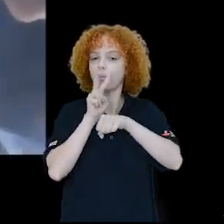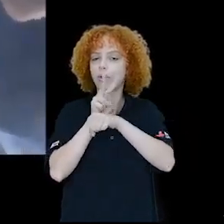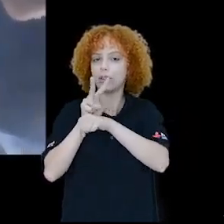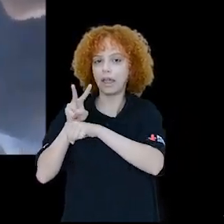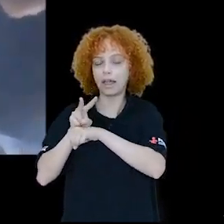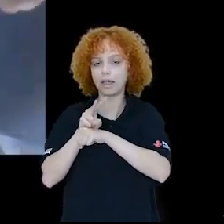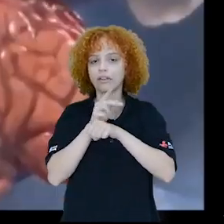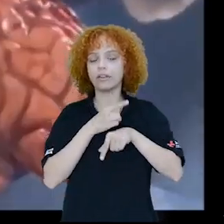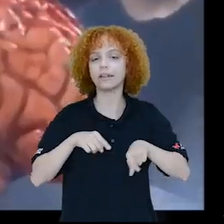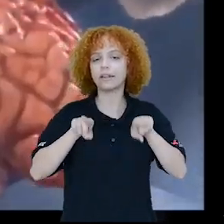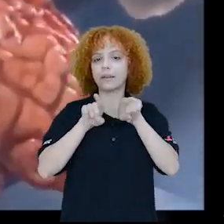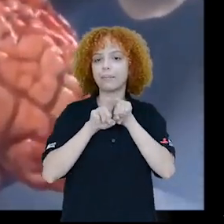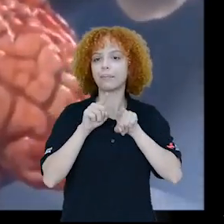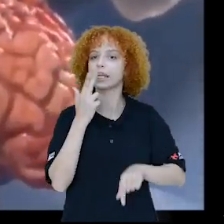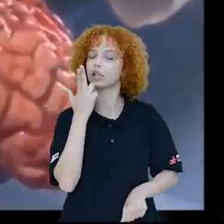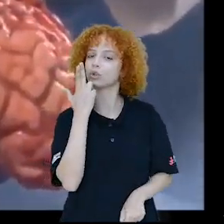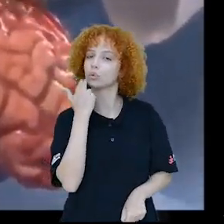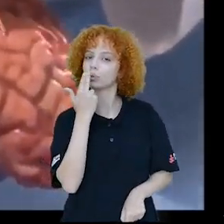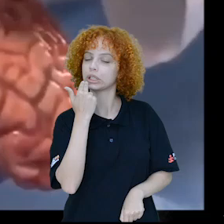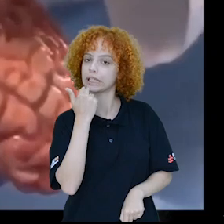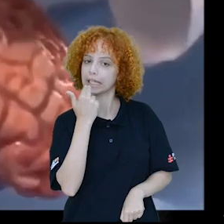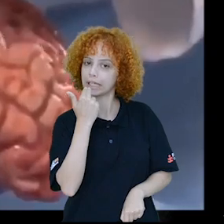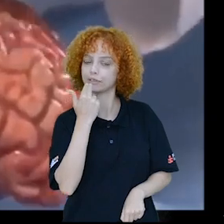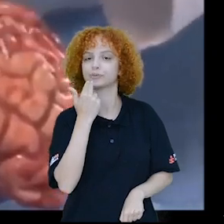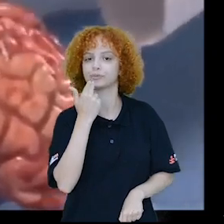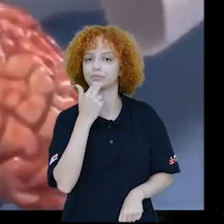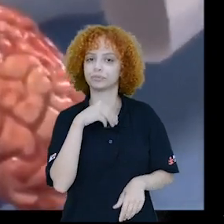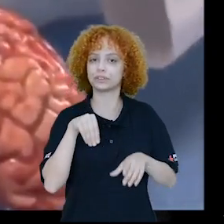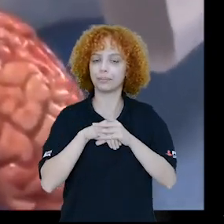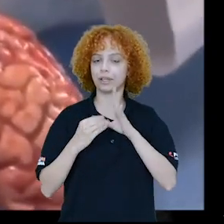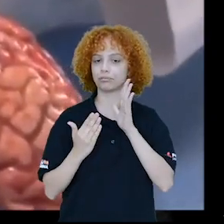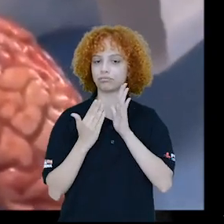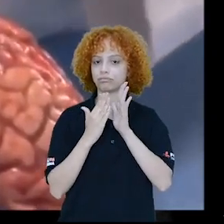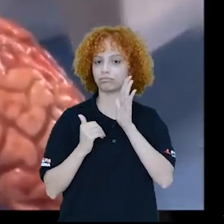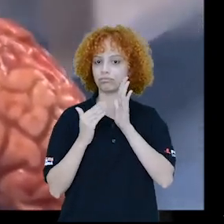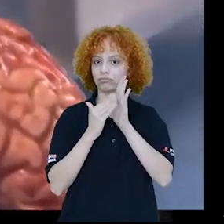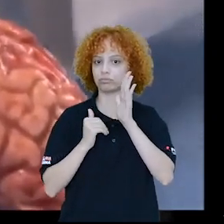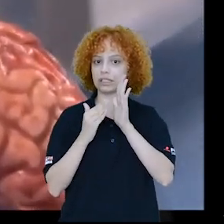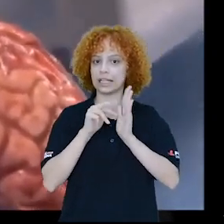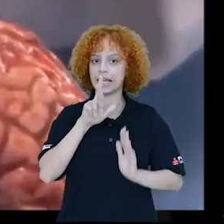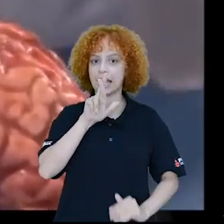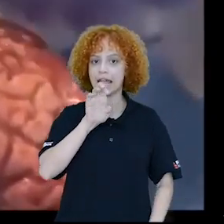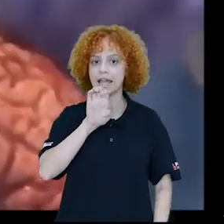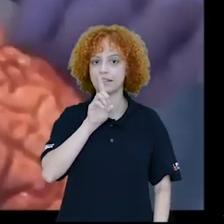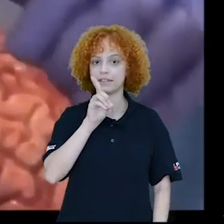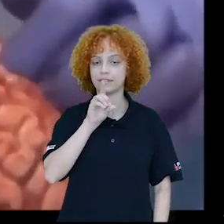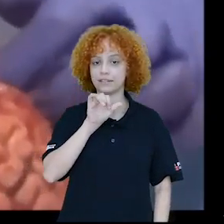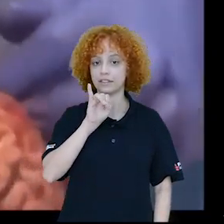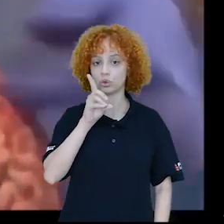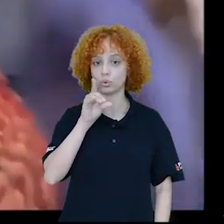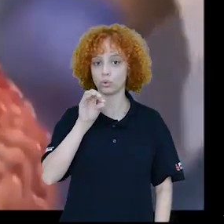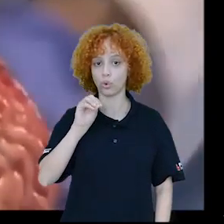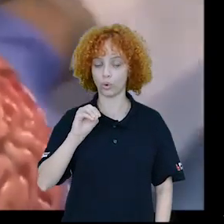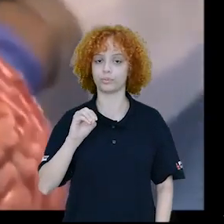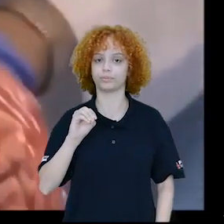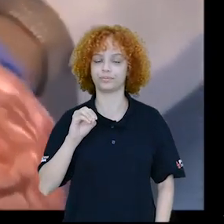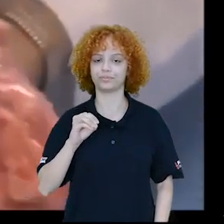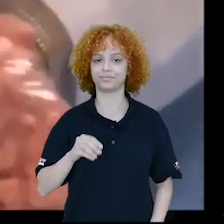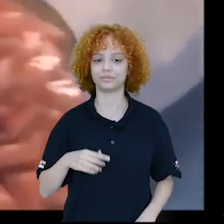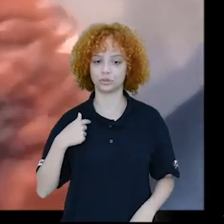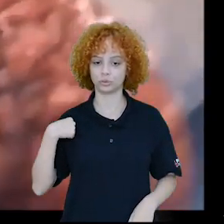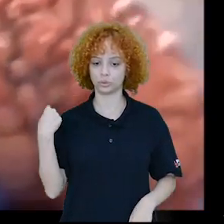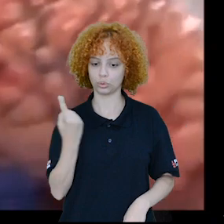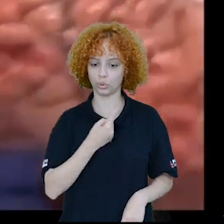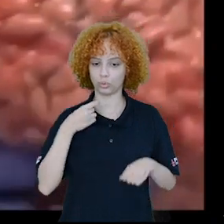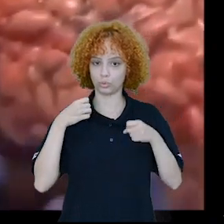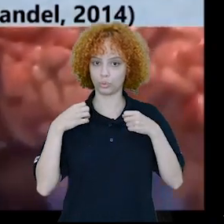cerebral, protegendo essa estrutura tão delicada e também nutrindo e removendo resíduos metabólicos